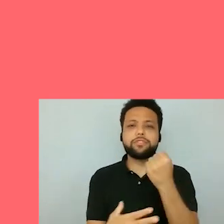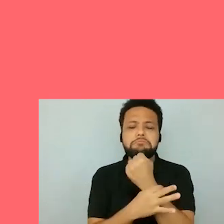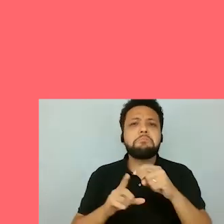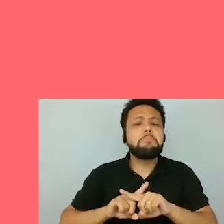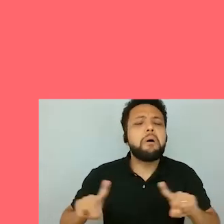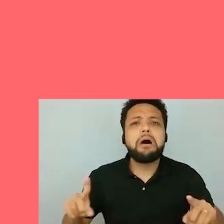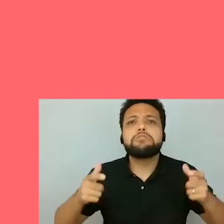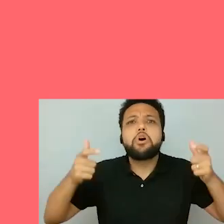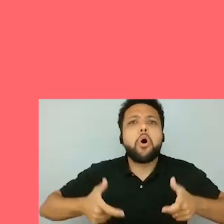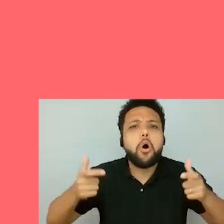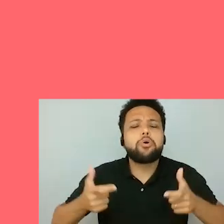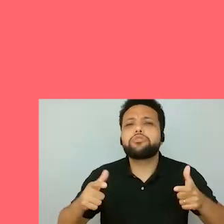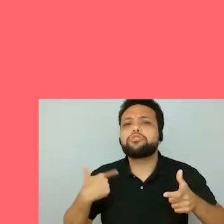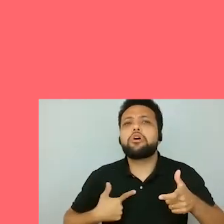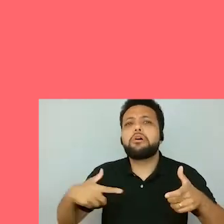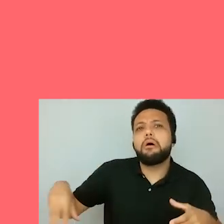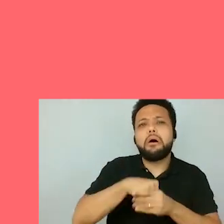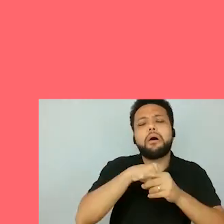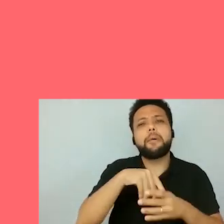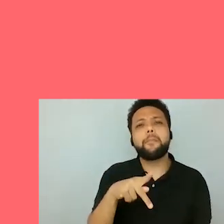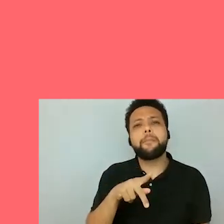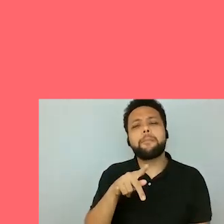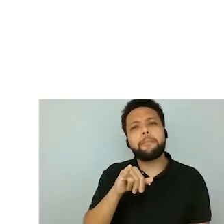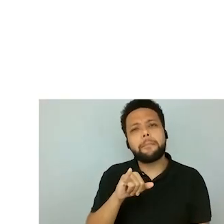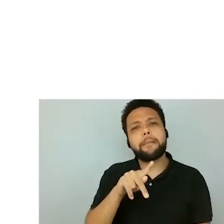onde inserimos na pipeline?